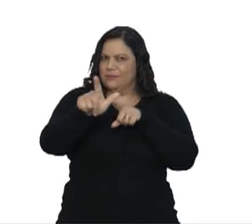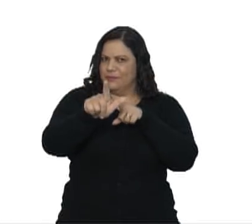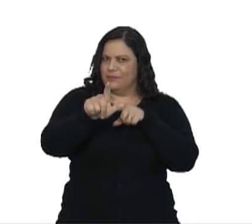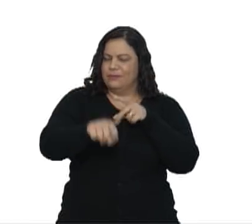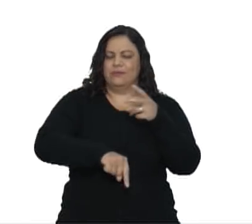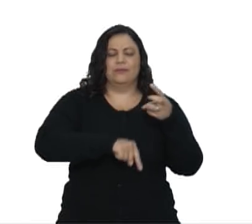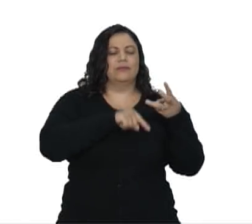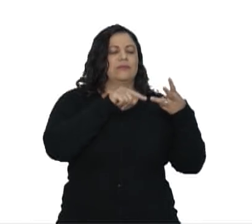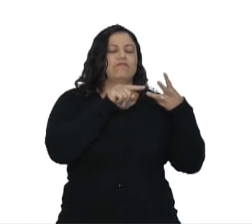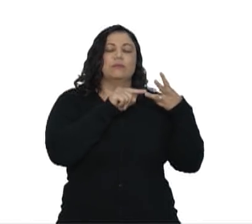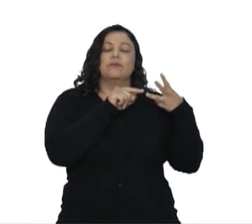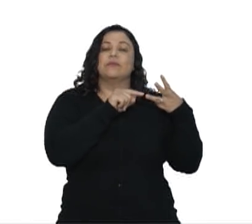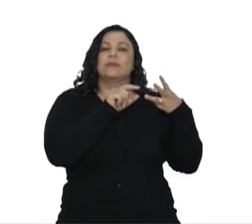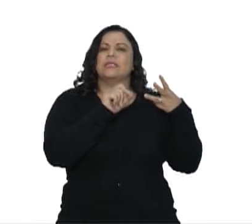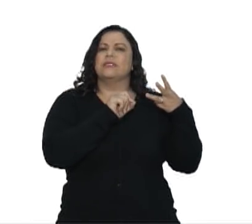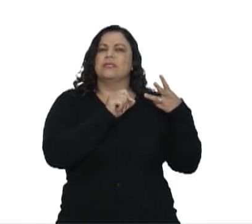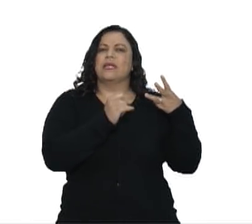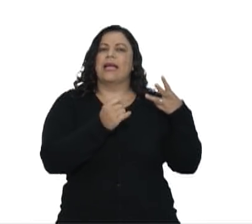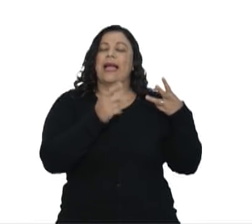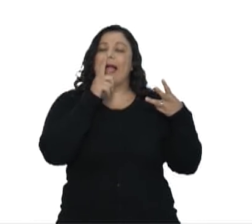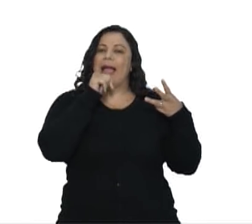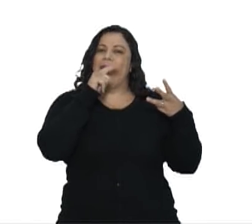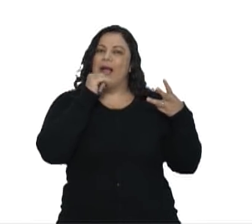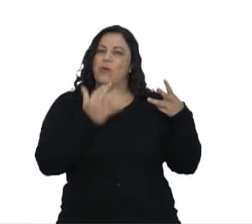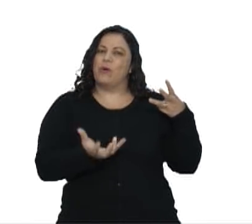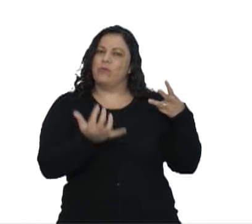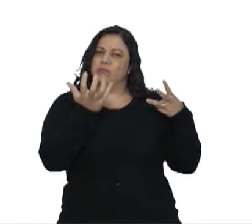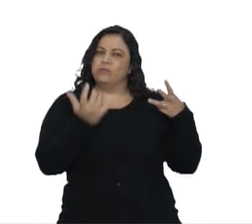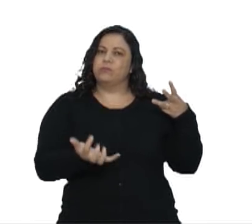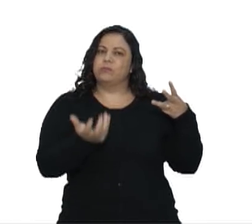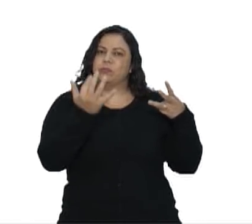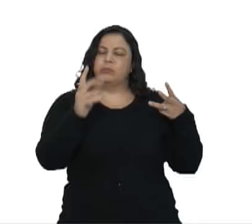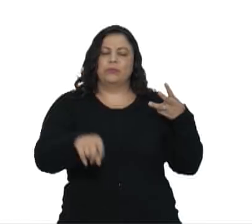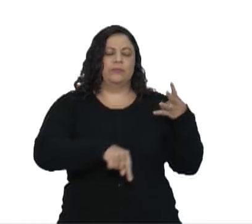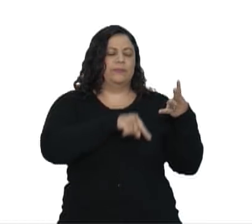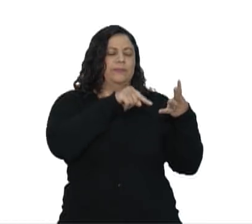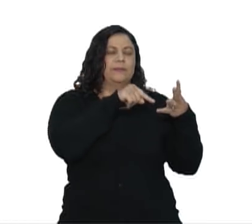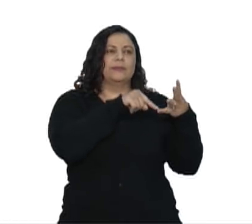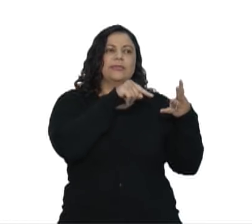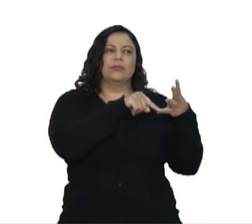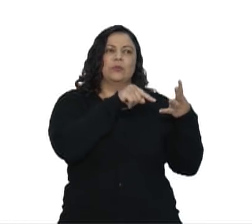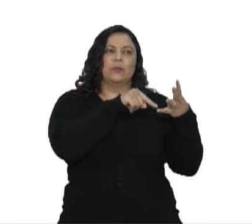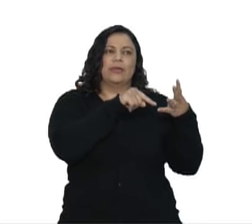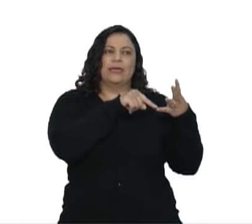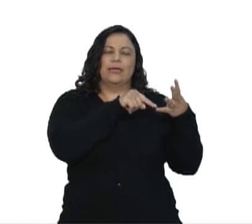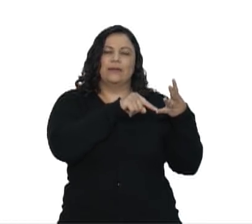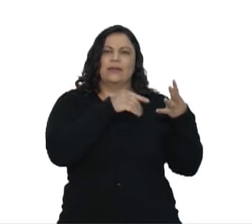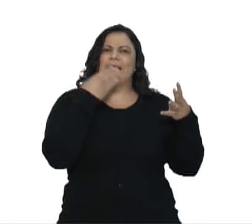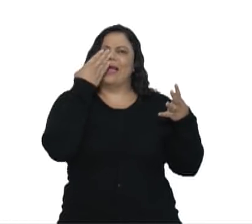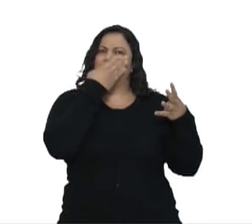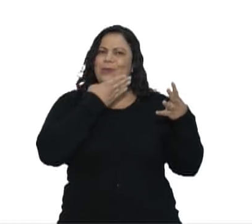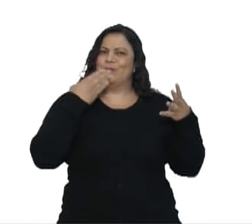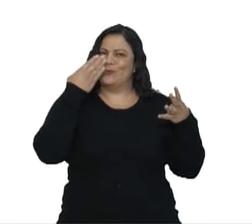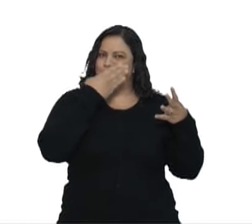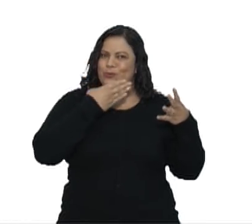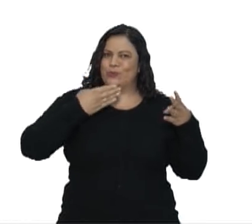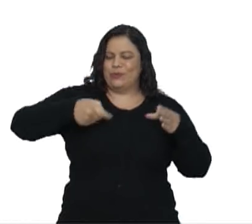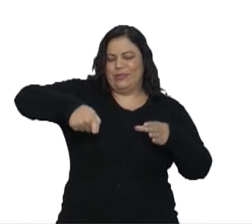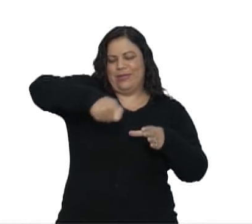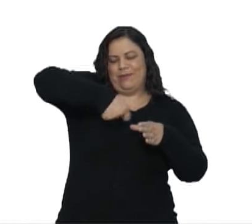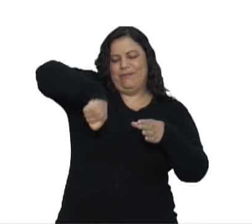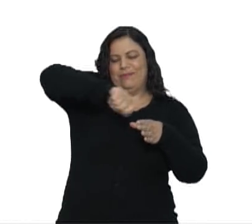terceira situação, ferver uma água. A quarta situação, queimar açúcar para fazer